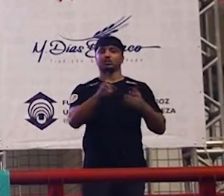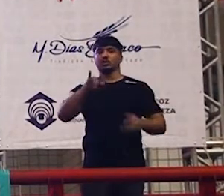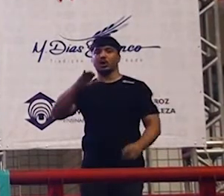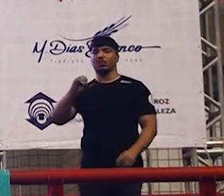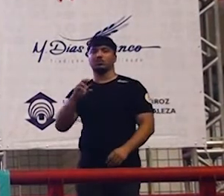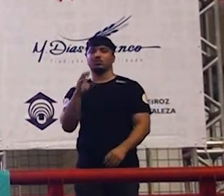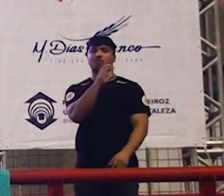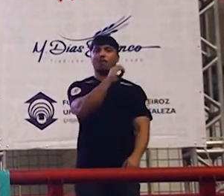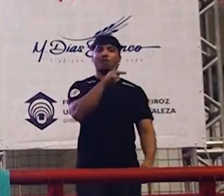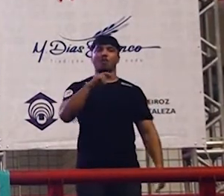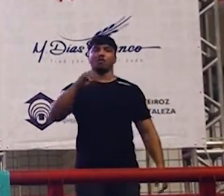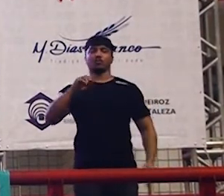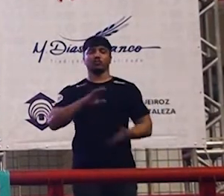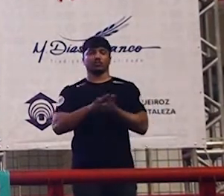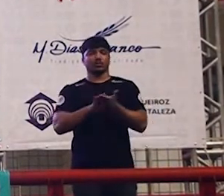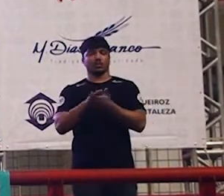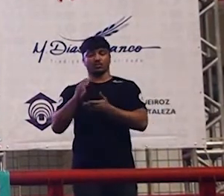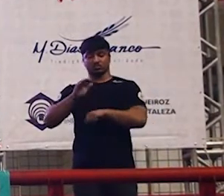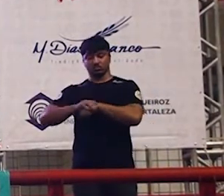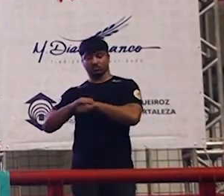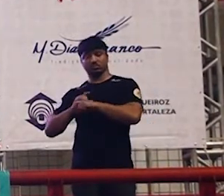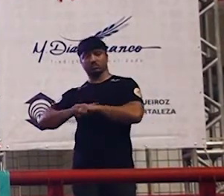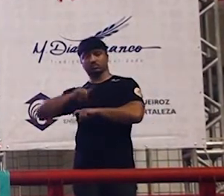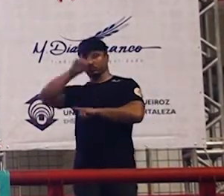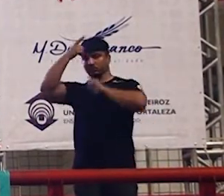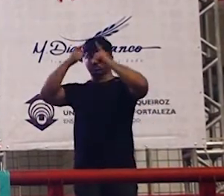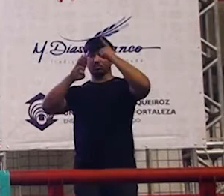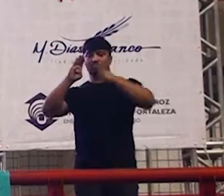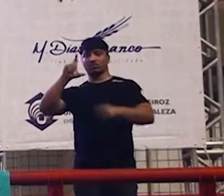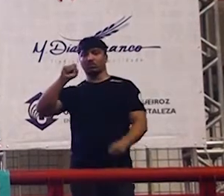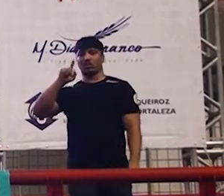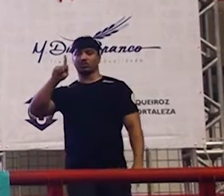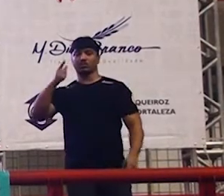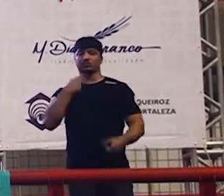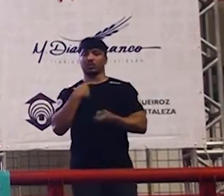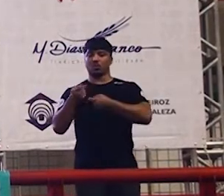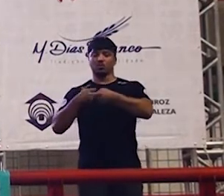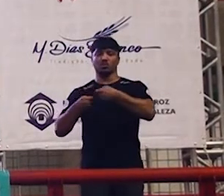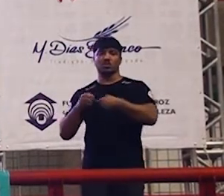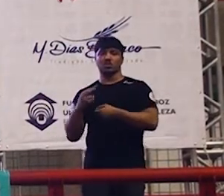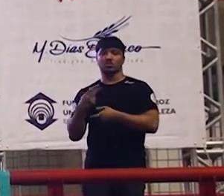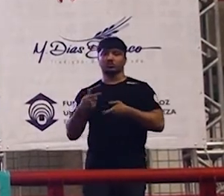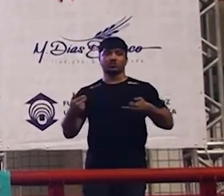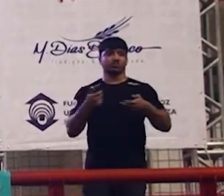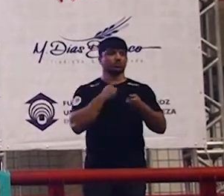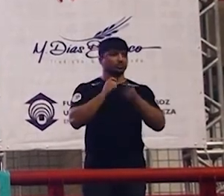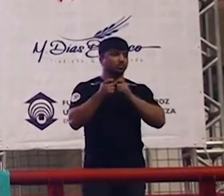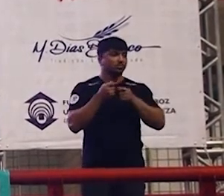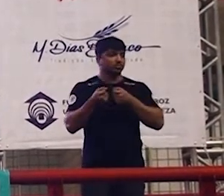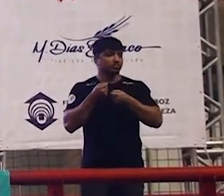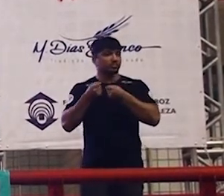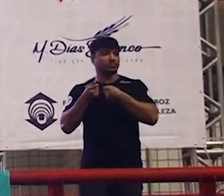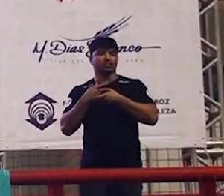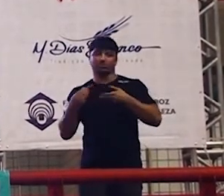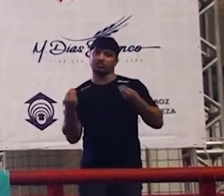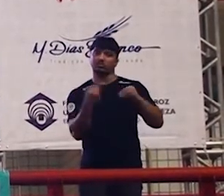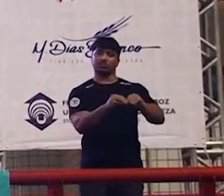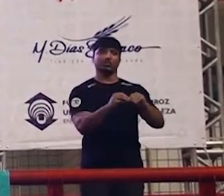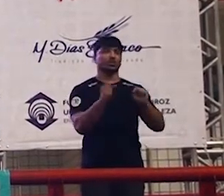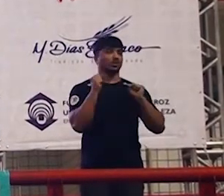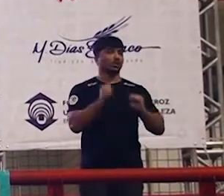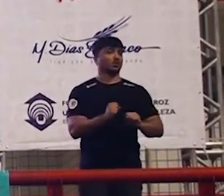nem para o Povo. Eu crio um blog, eu escrevo os meus artigos de economia ou publico as minhas reportagens do blog. Então hoje eu